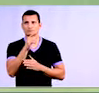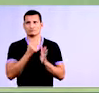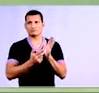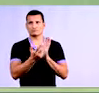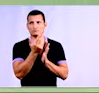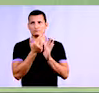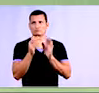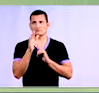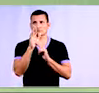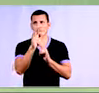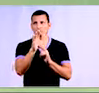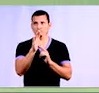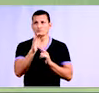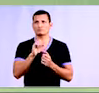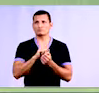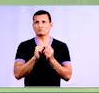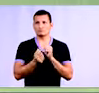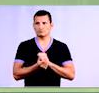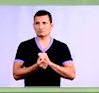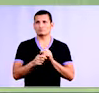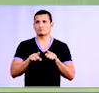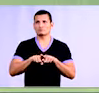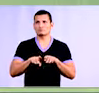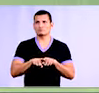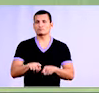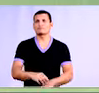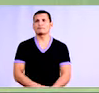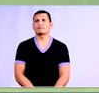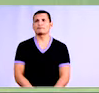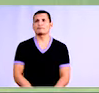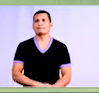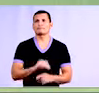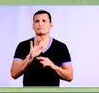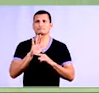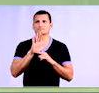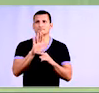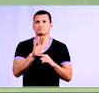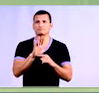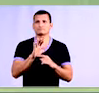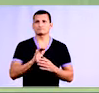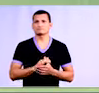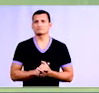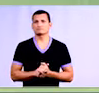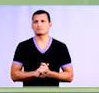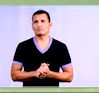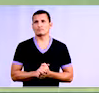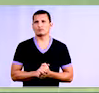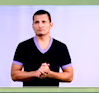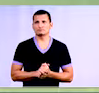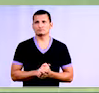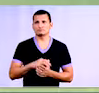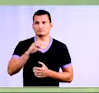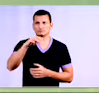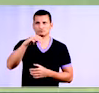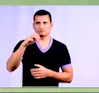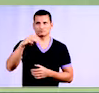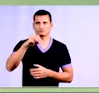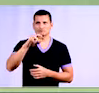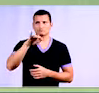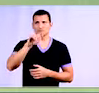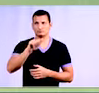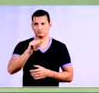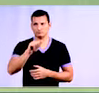aqui, adaptada também, demonstra muito bem, né, professor? Essa memória virtual